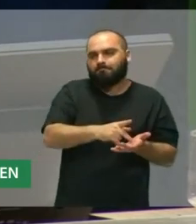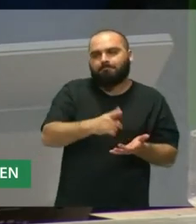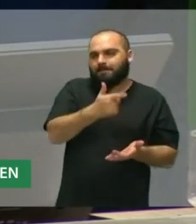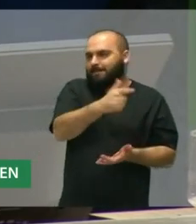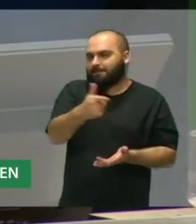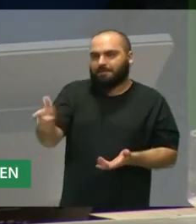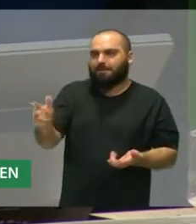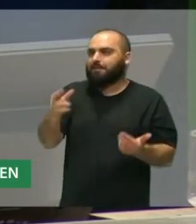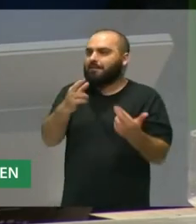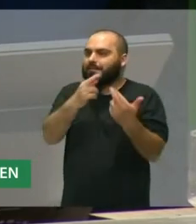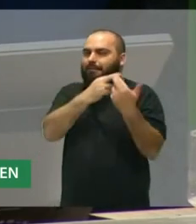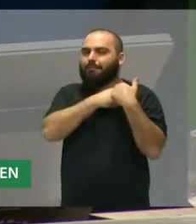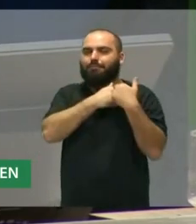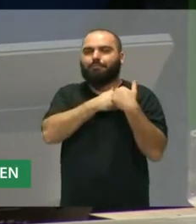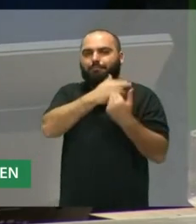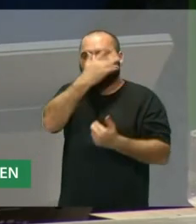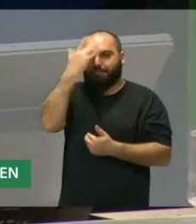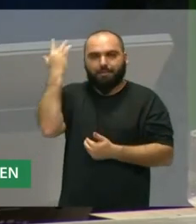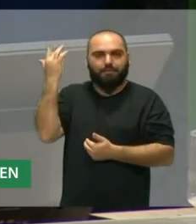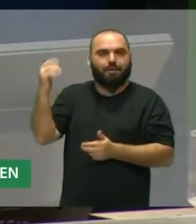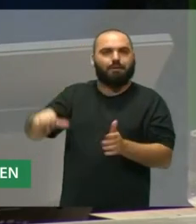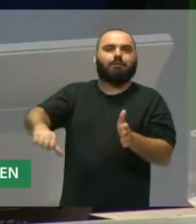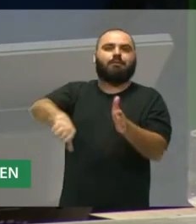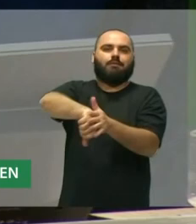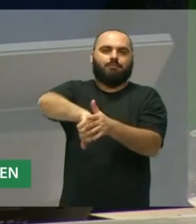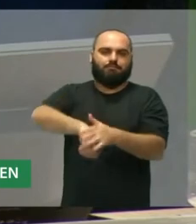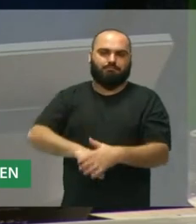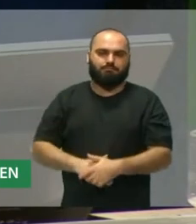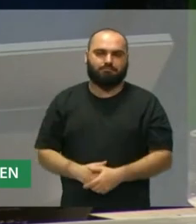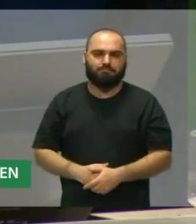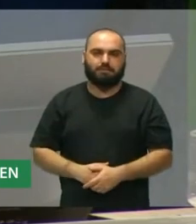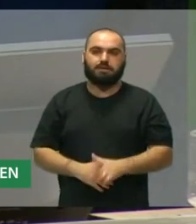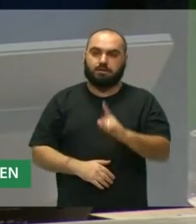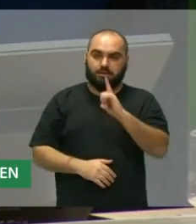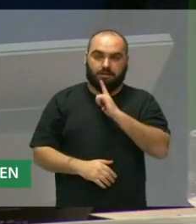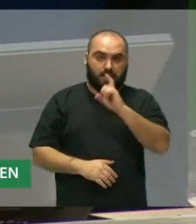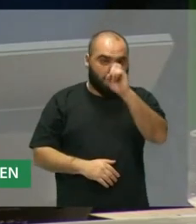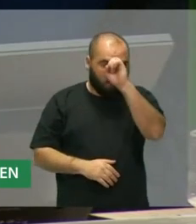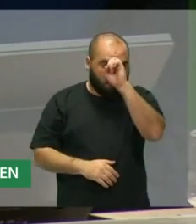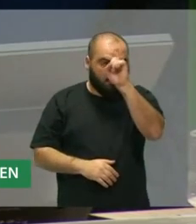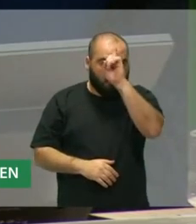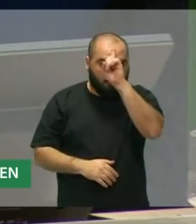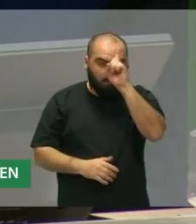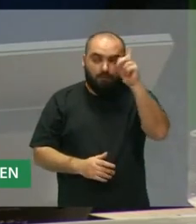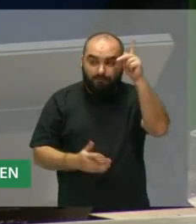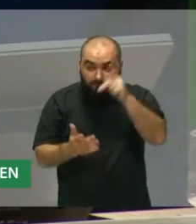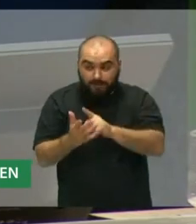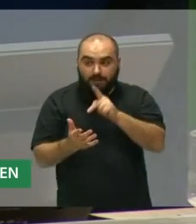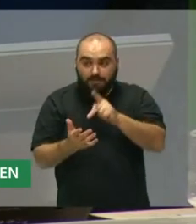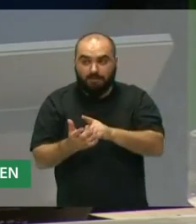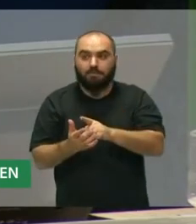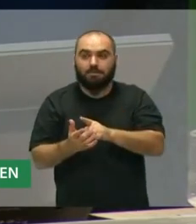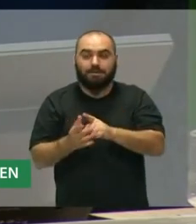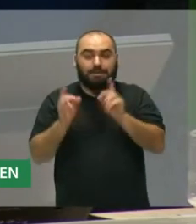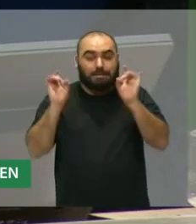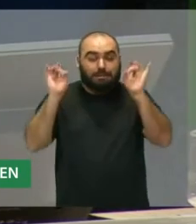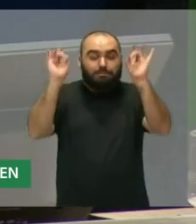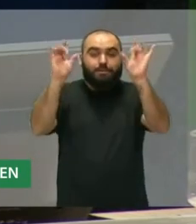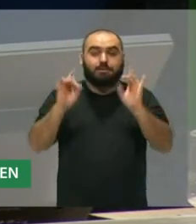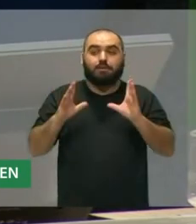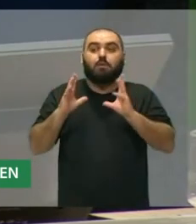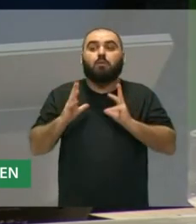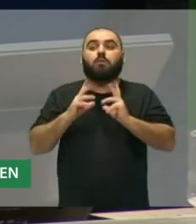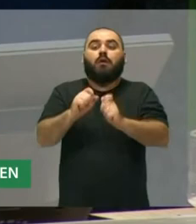criminosos que hoje não estão aqui. Nós temos um hospital que realmente faz diferença em toda a